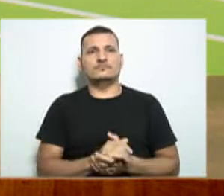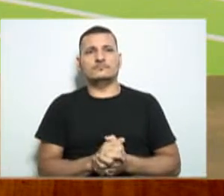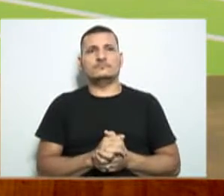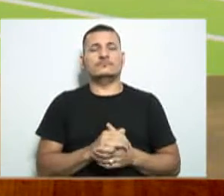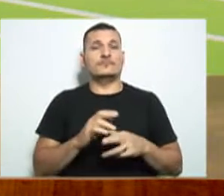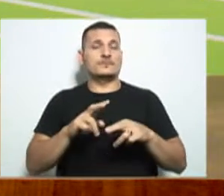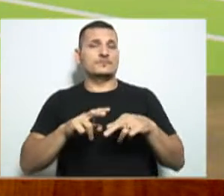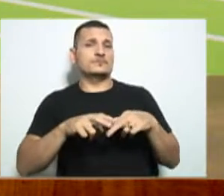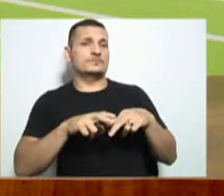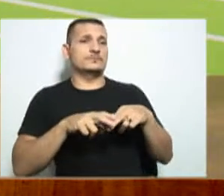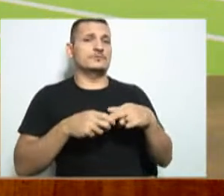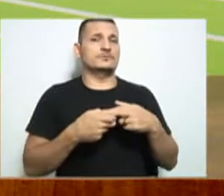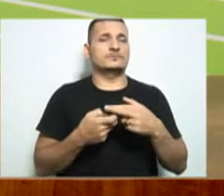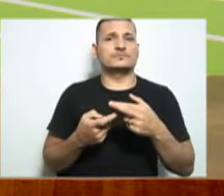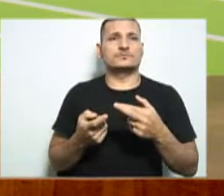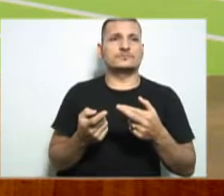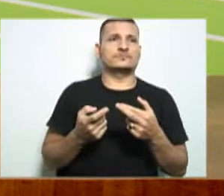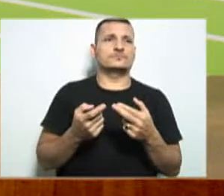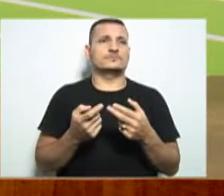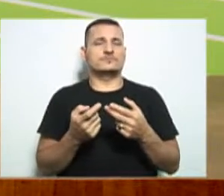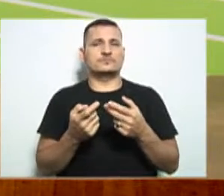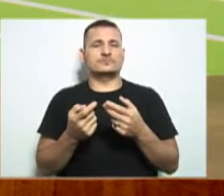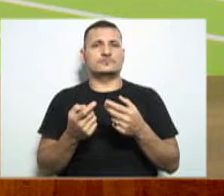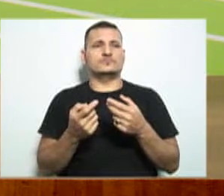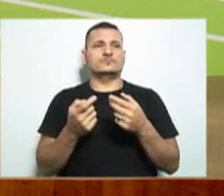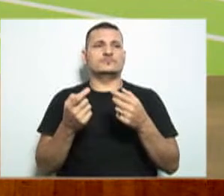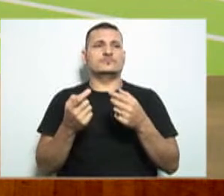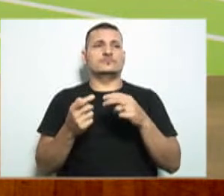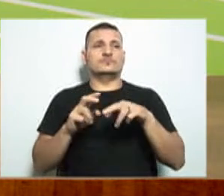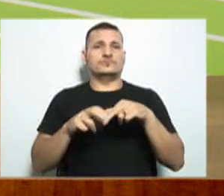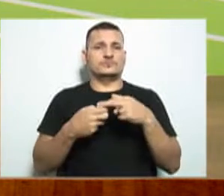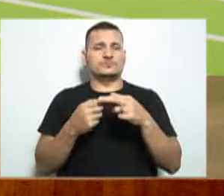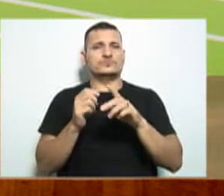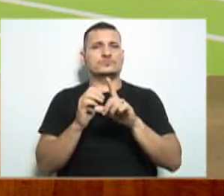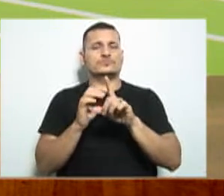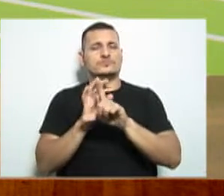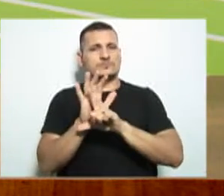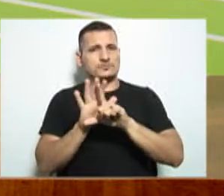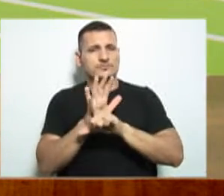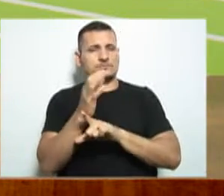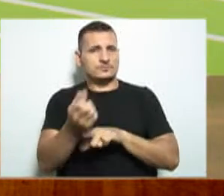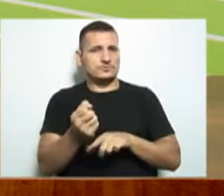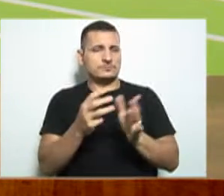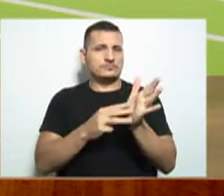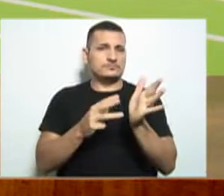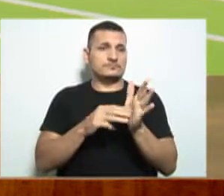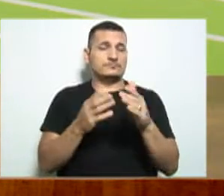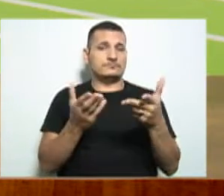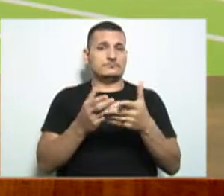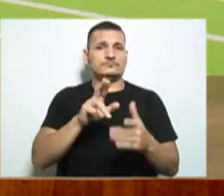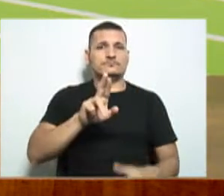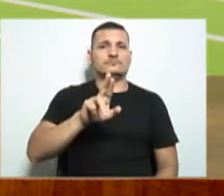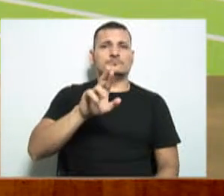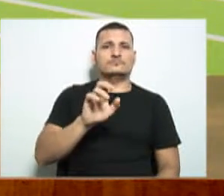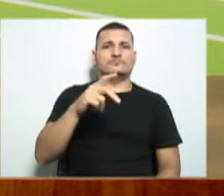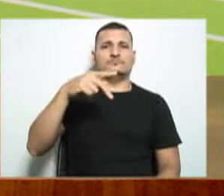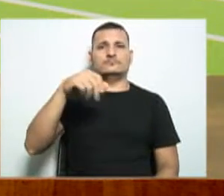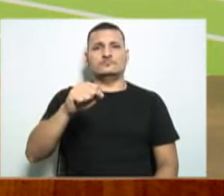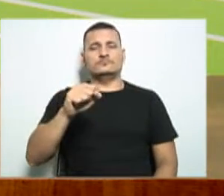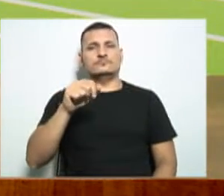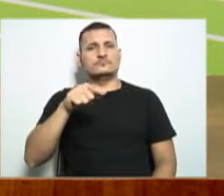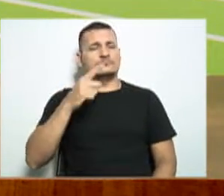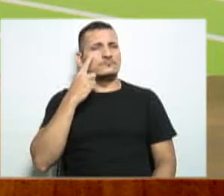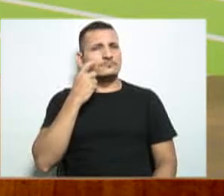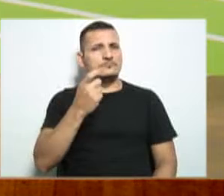o fisco, até o momento, aceita este método. Agora, o EPS, ele é